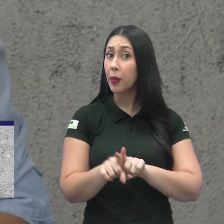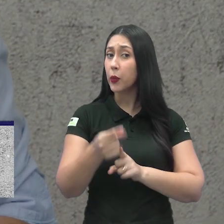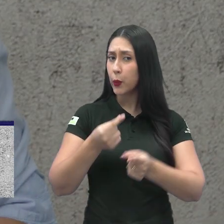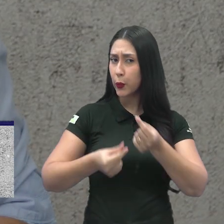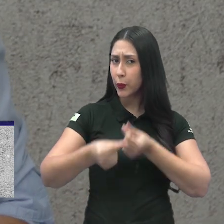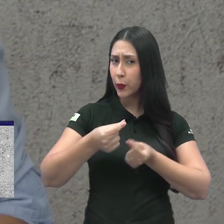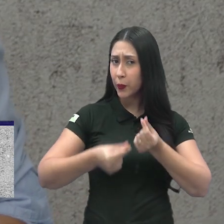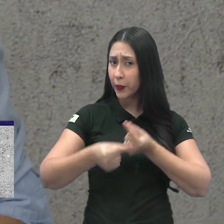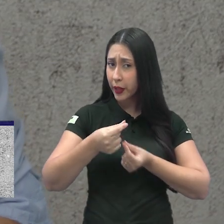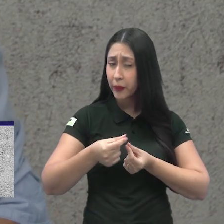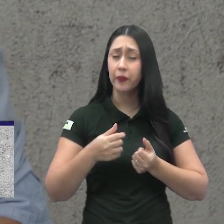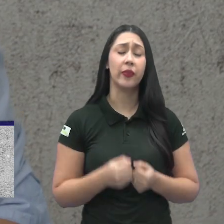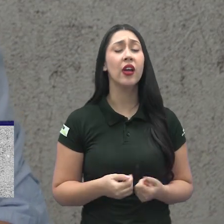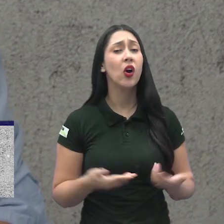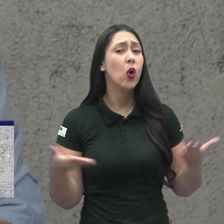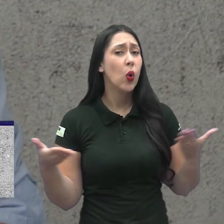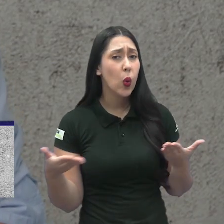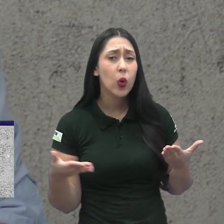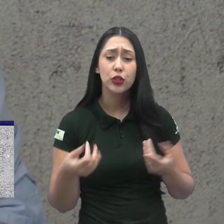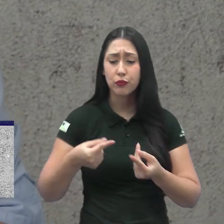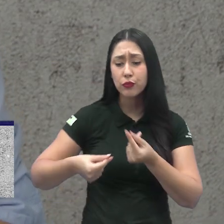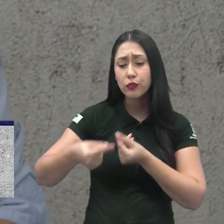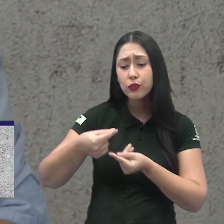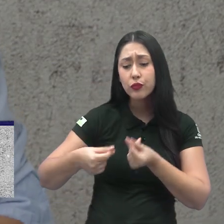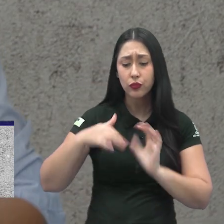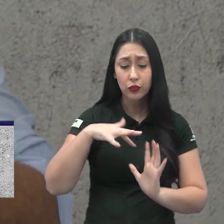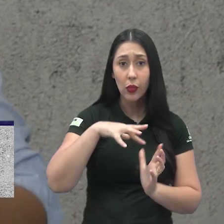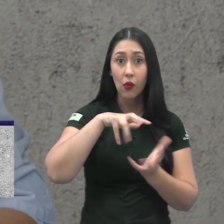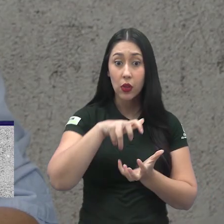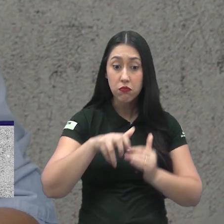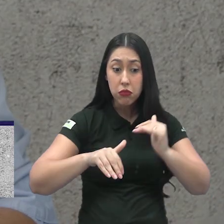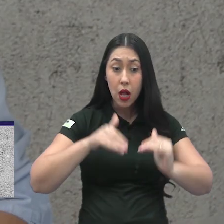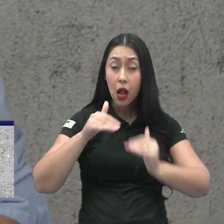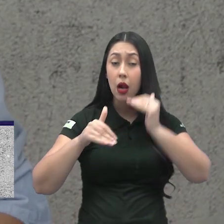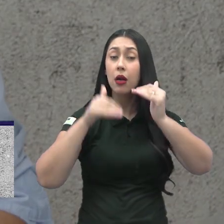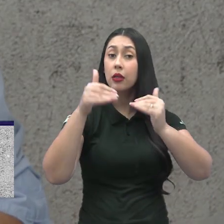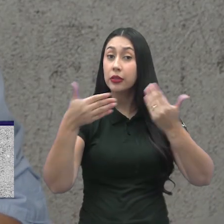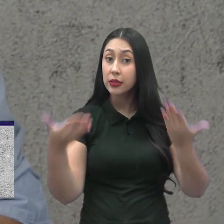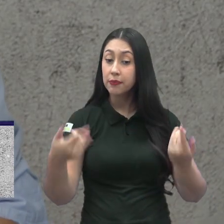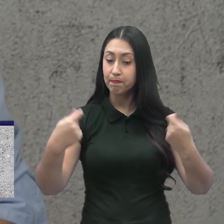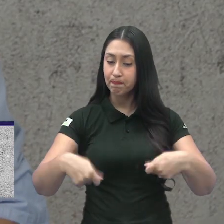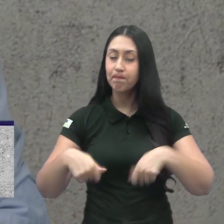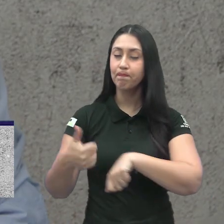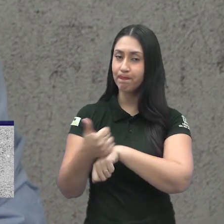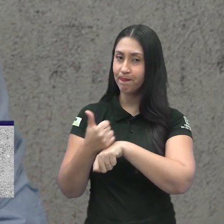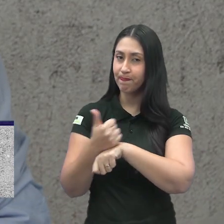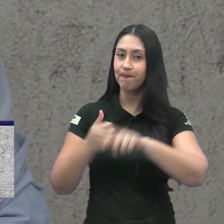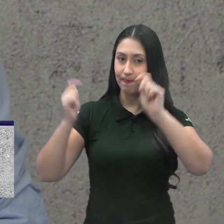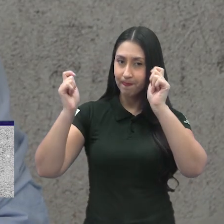a economia. Com a expansão dos negócios internacionais, cresce a demanda por